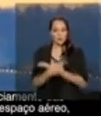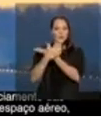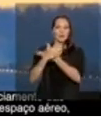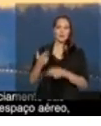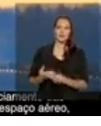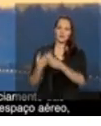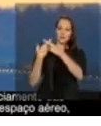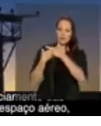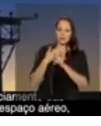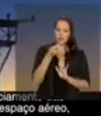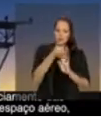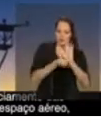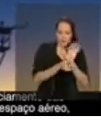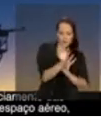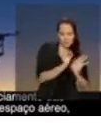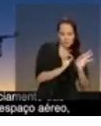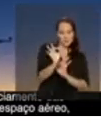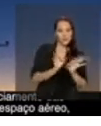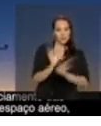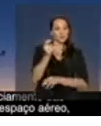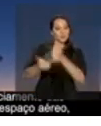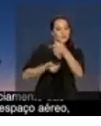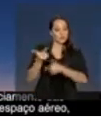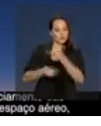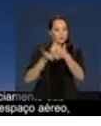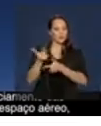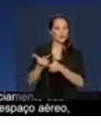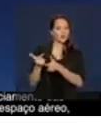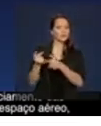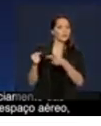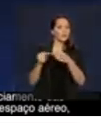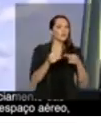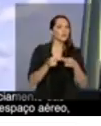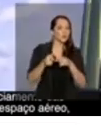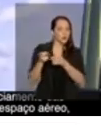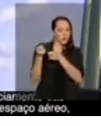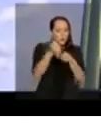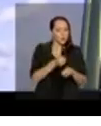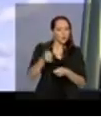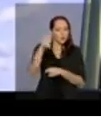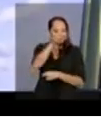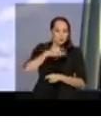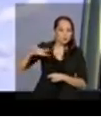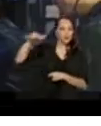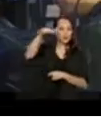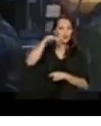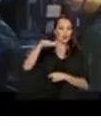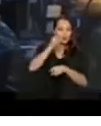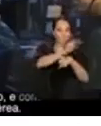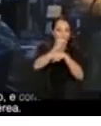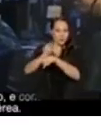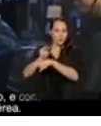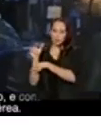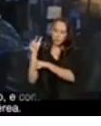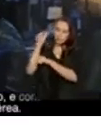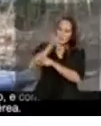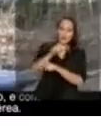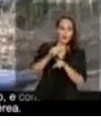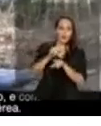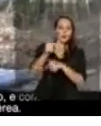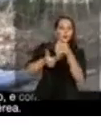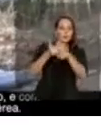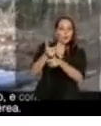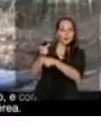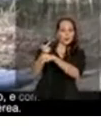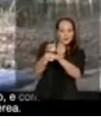pelo planejamento e gerenciamento das atividades relacionadas com o controle do espaço aéreo, com a proteção ao voo, com o serviço de